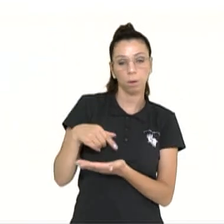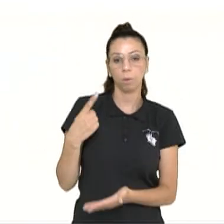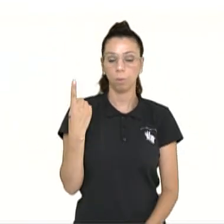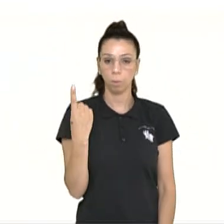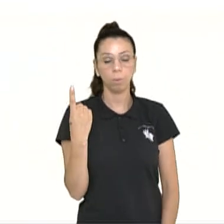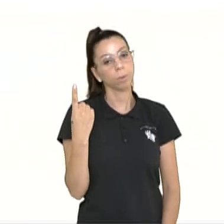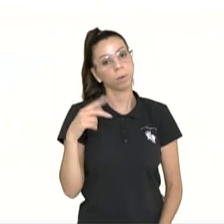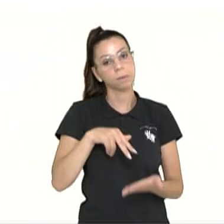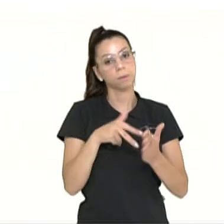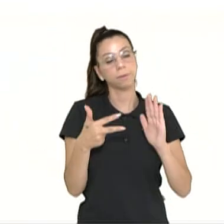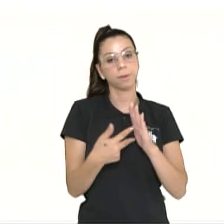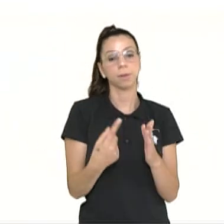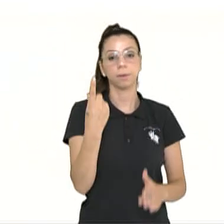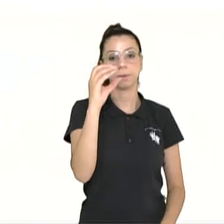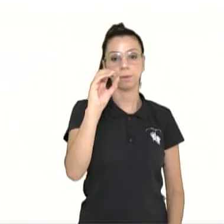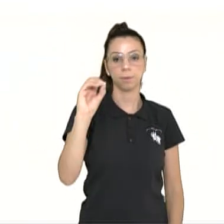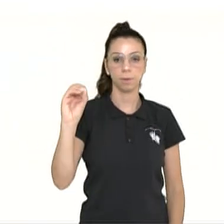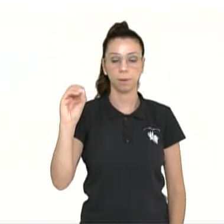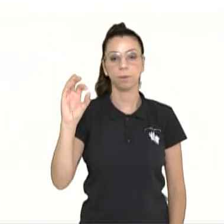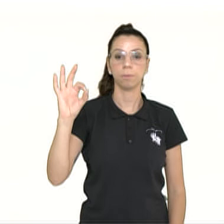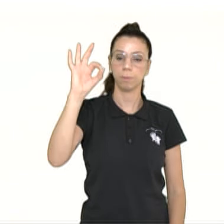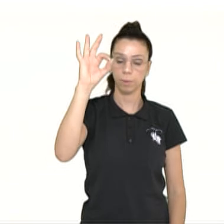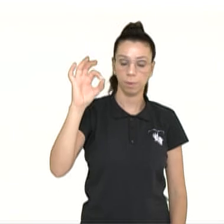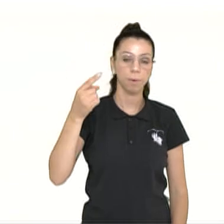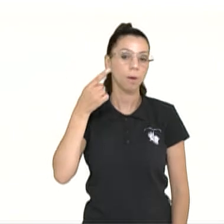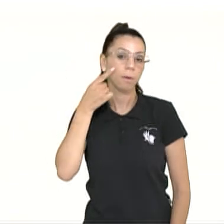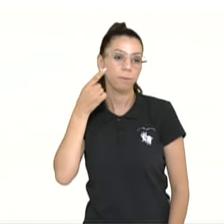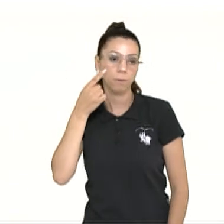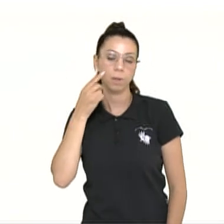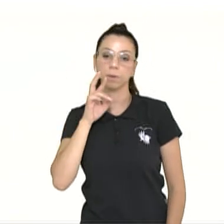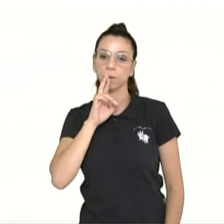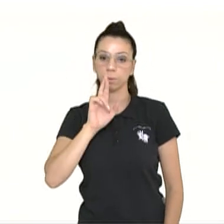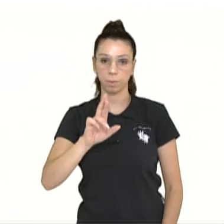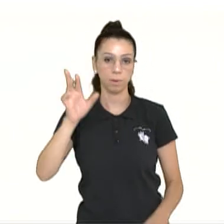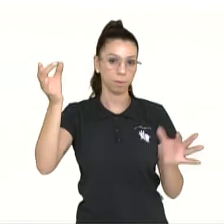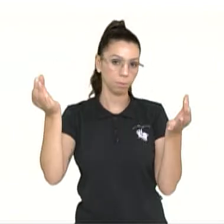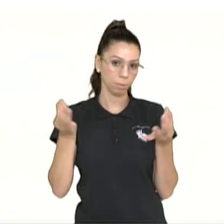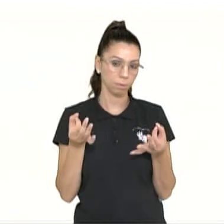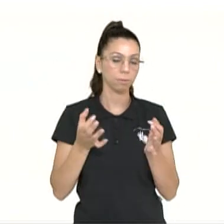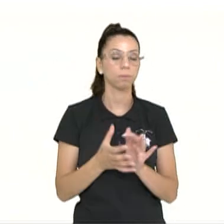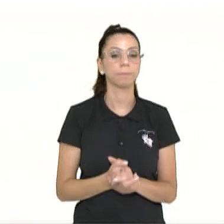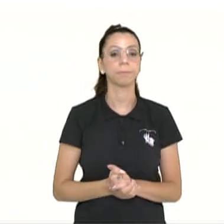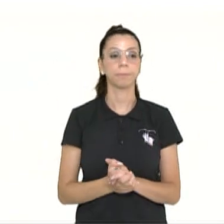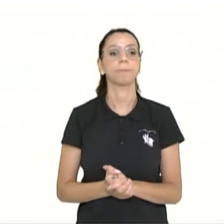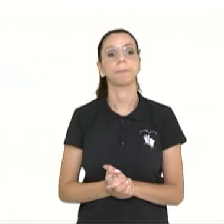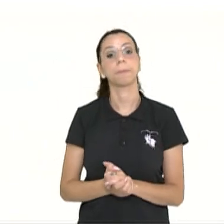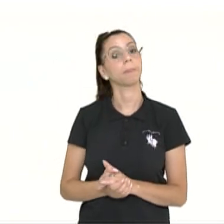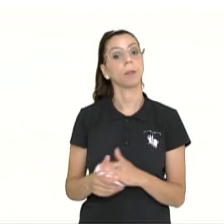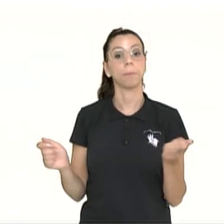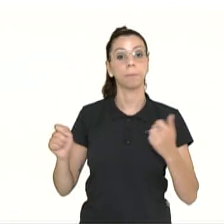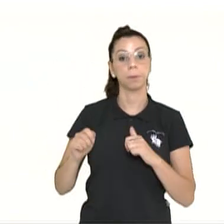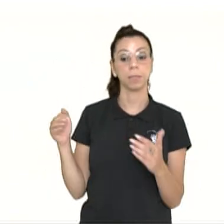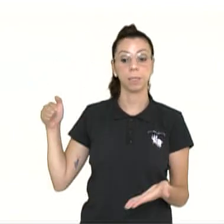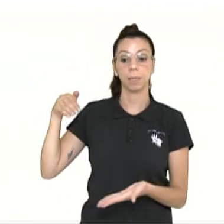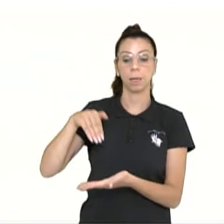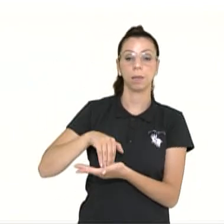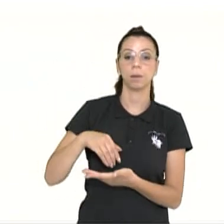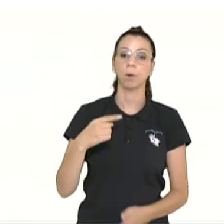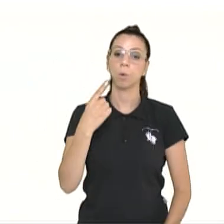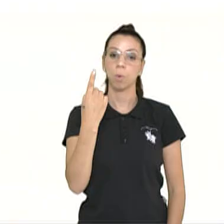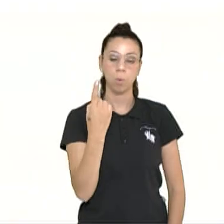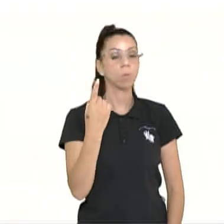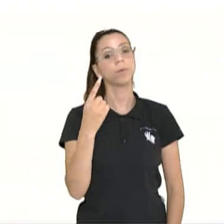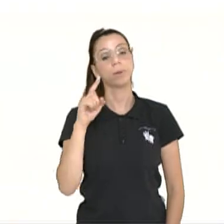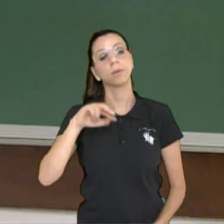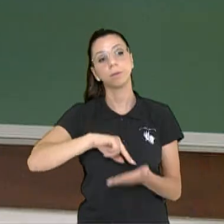100%. Então verifiquem lá se vocês acertaram essa resposta. Tem que chegar até o 1, que é 100%, aí você já vai saber se você